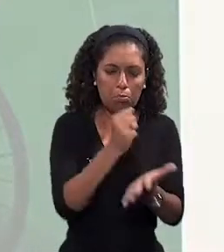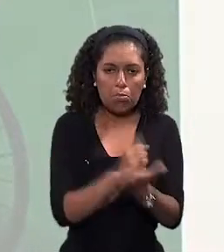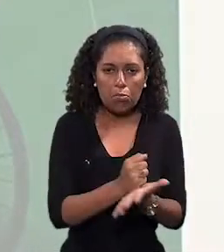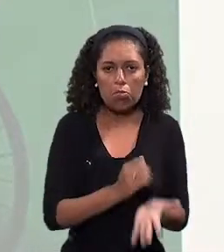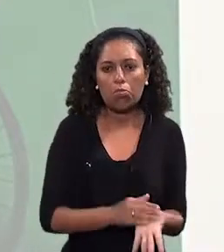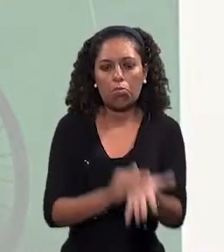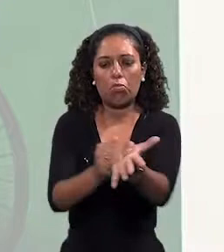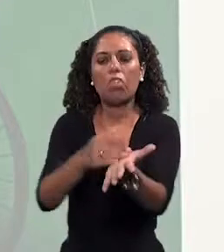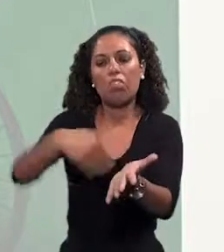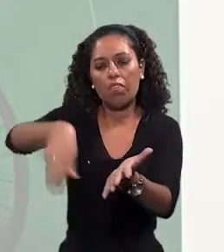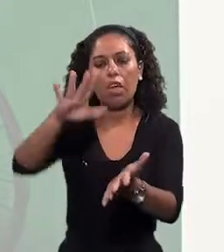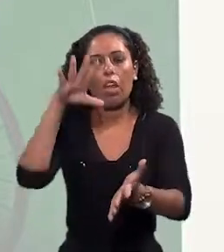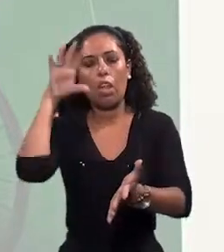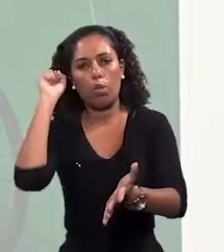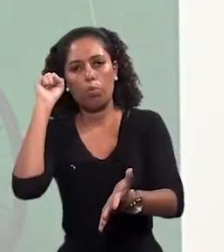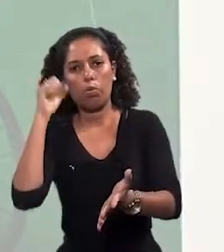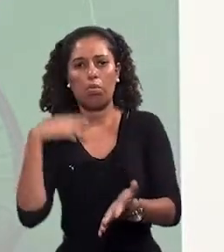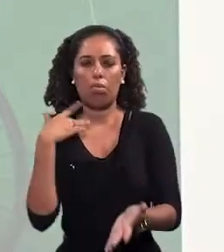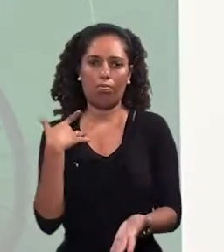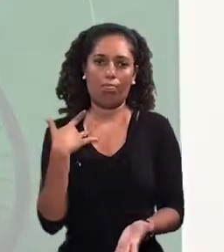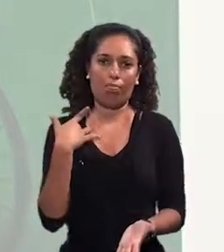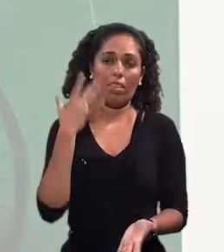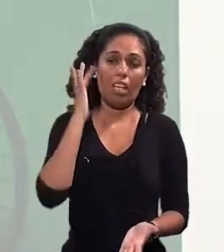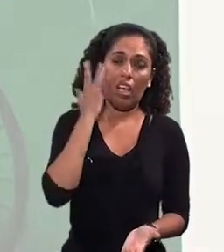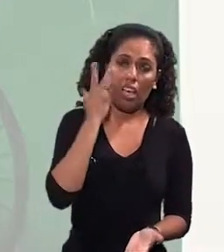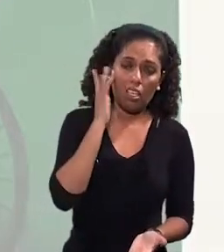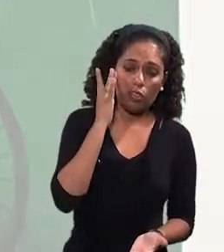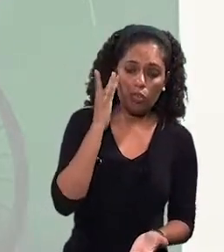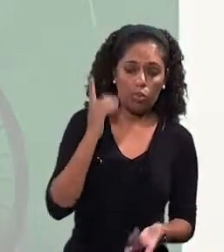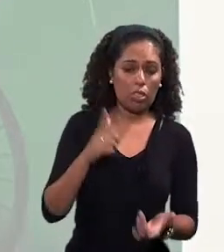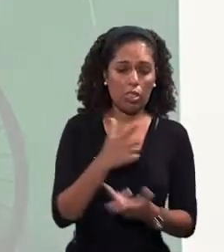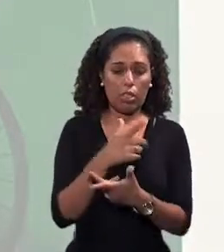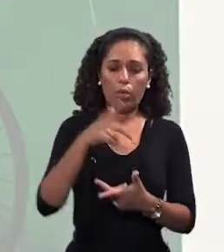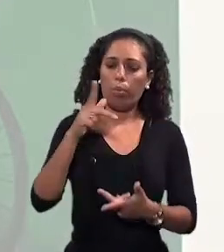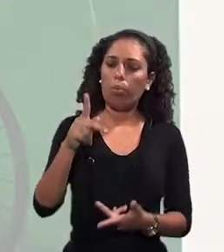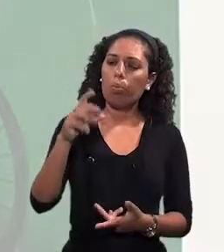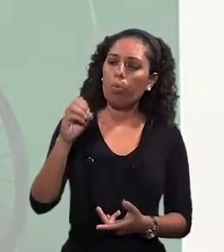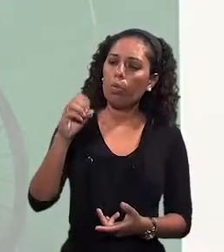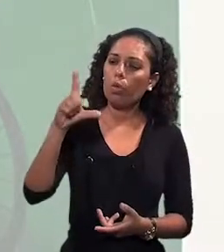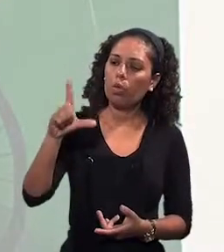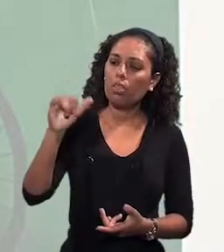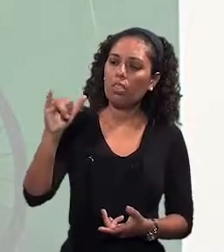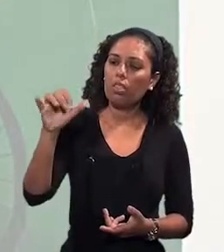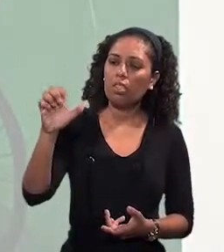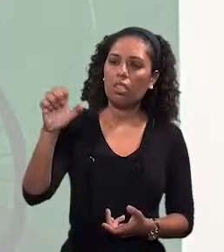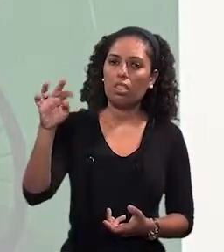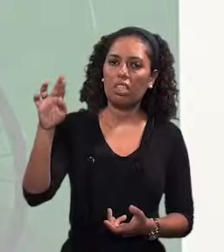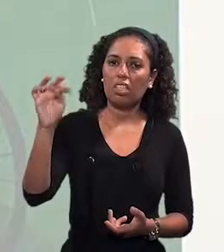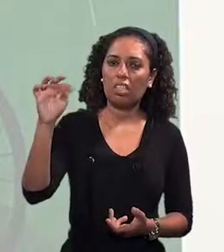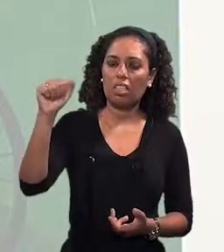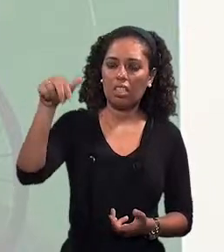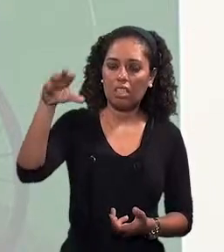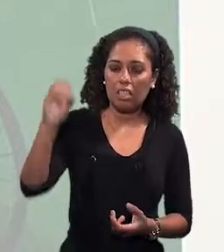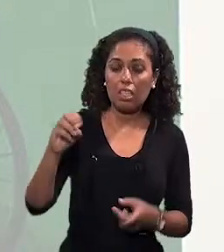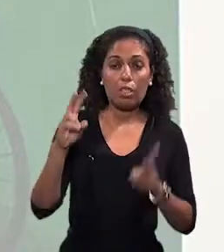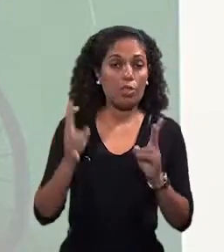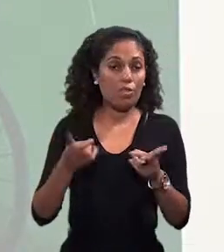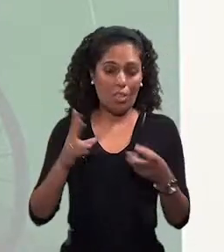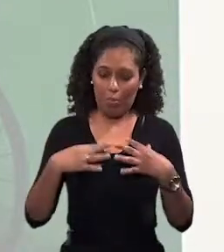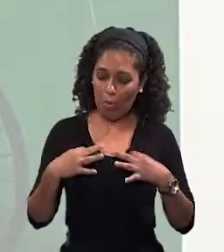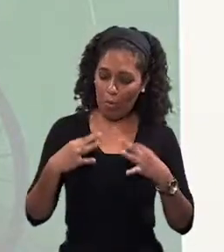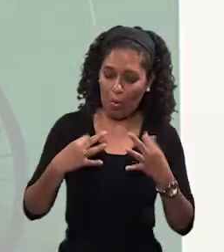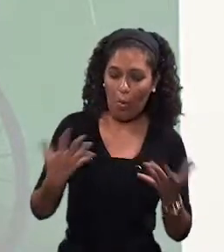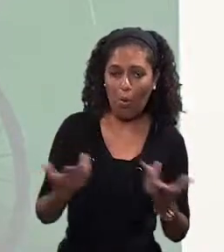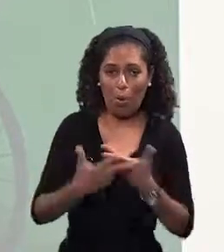de estrutura para alguém dormir ali, né? O poliuretano é mega utilizado, de roupa à indústria. O problema